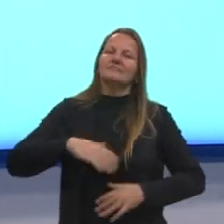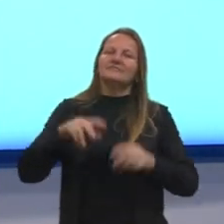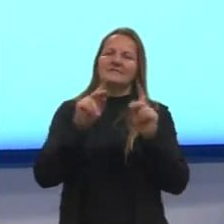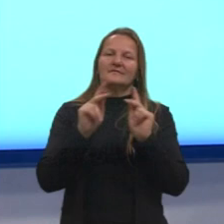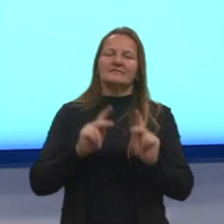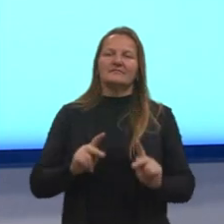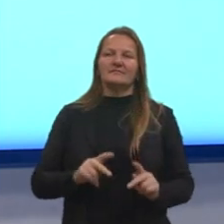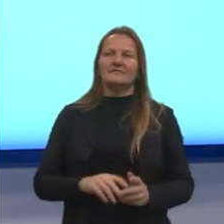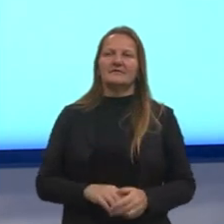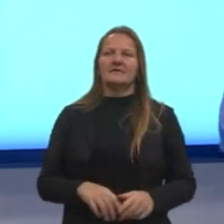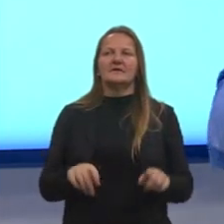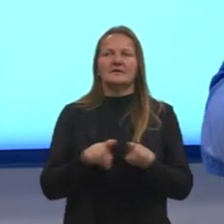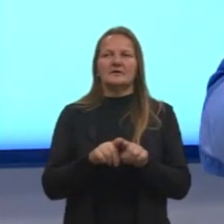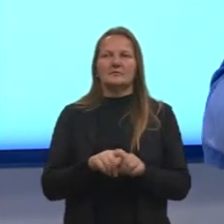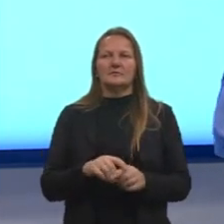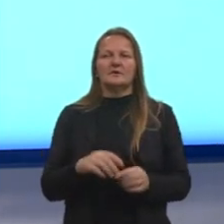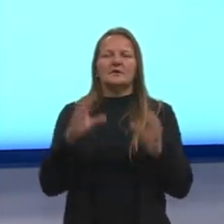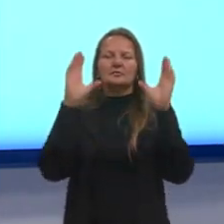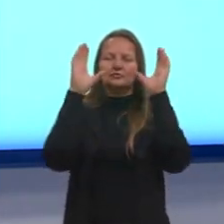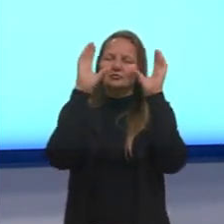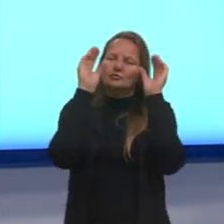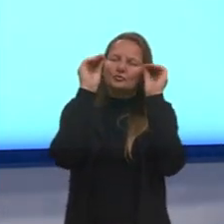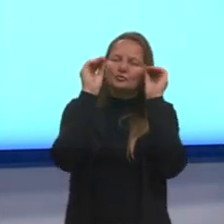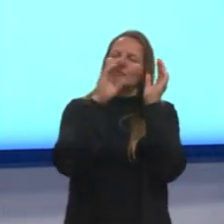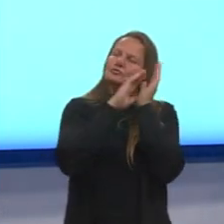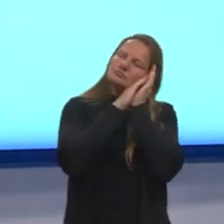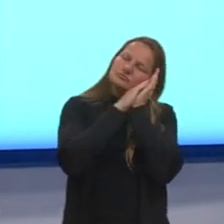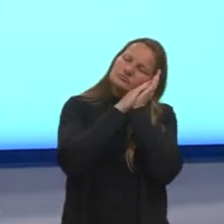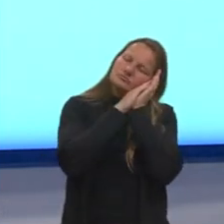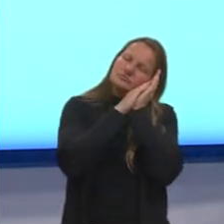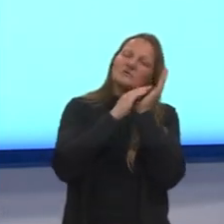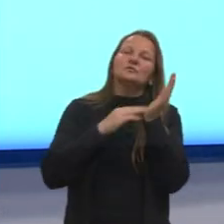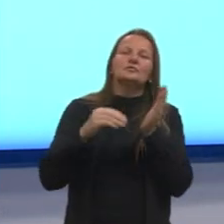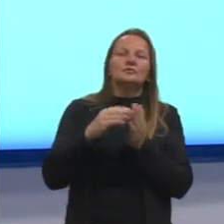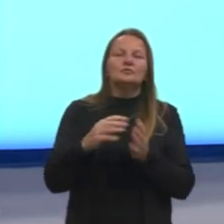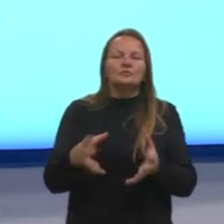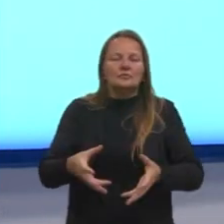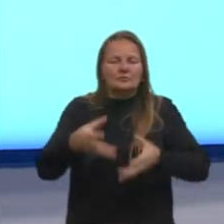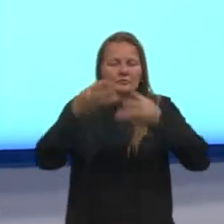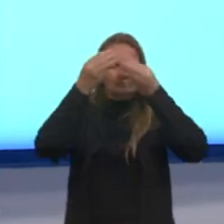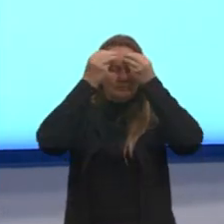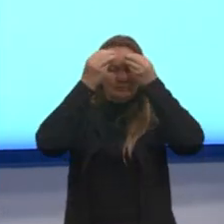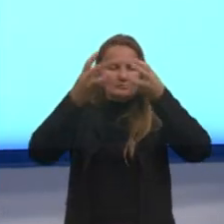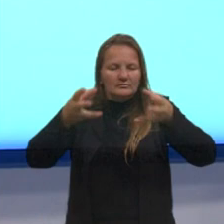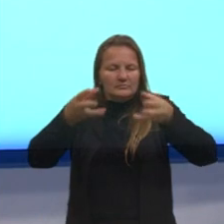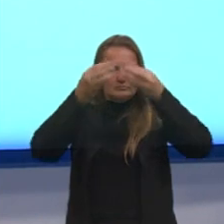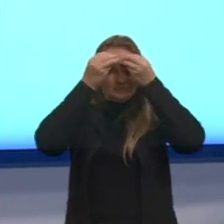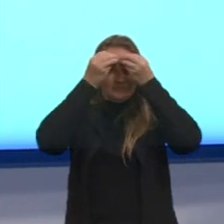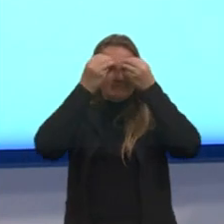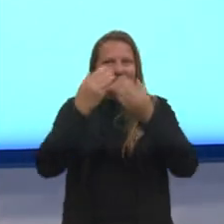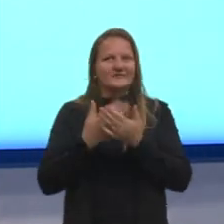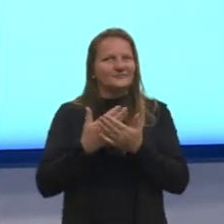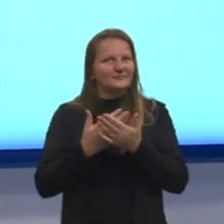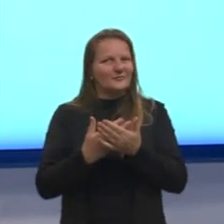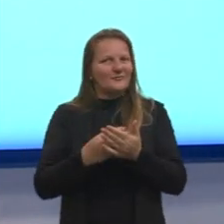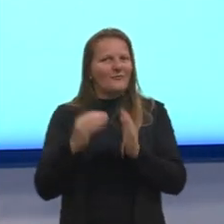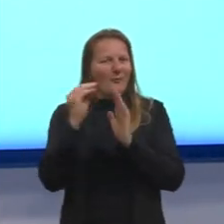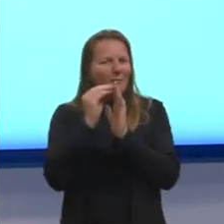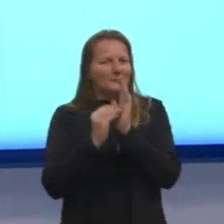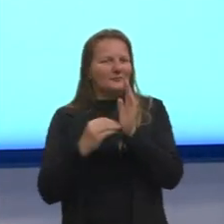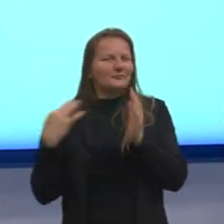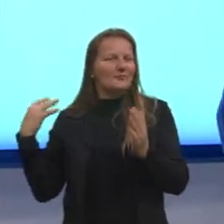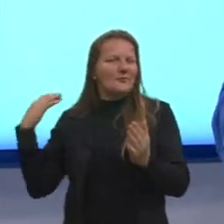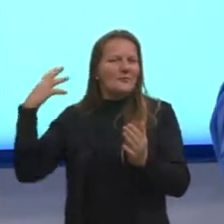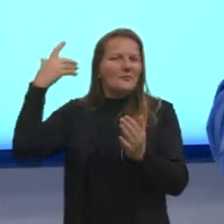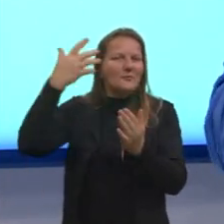gente uma boa noite de sono ajuda a absorver tudo aquilo que tu já tem estudado fica mais consolidado né